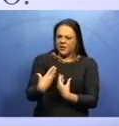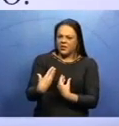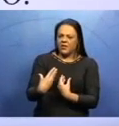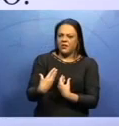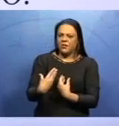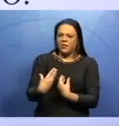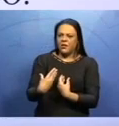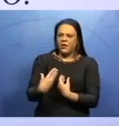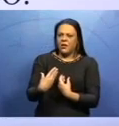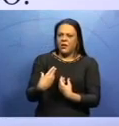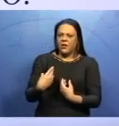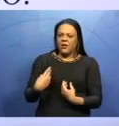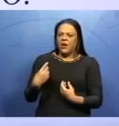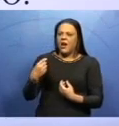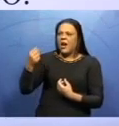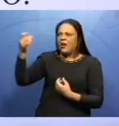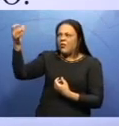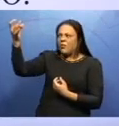de...